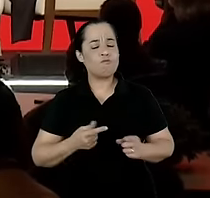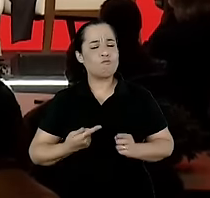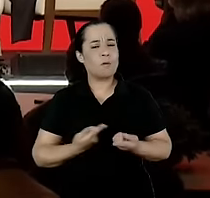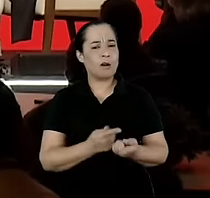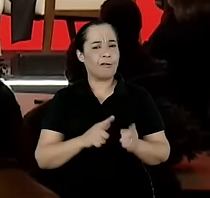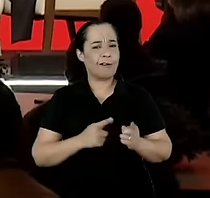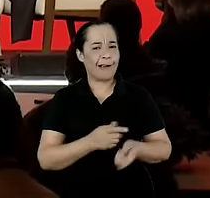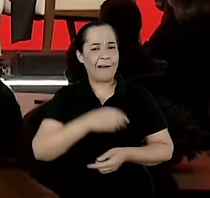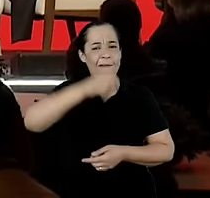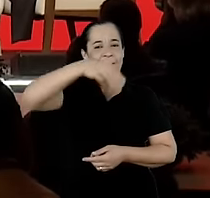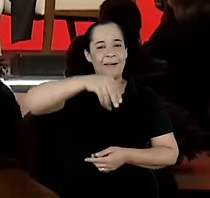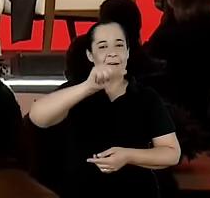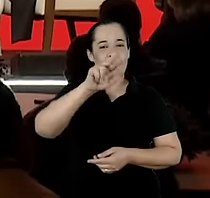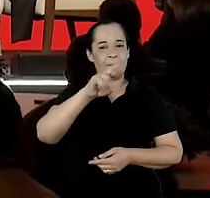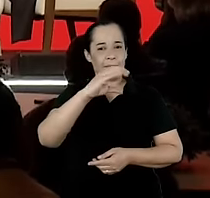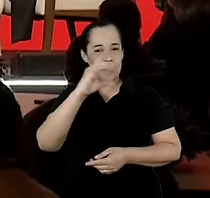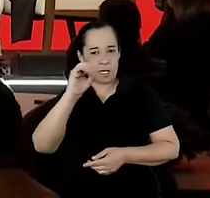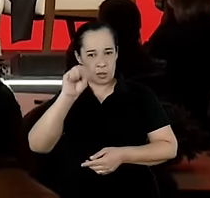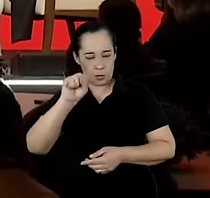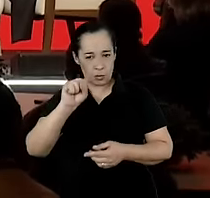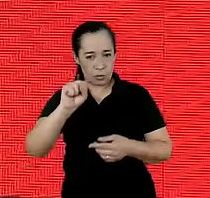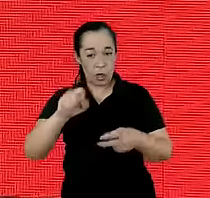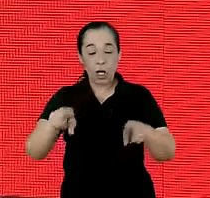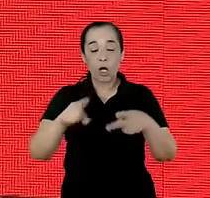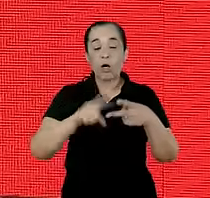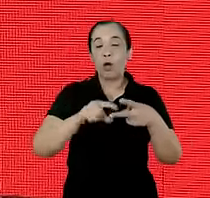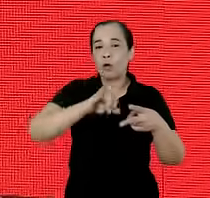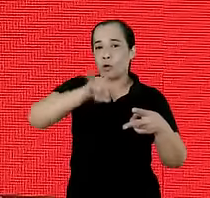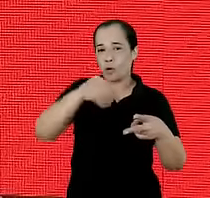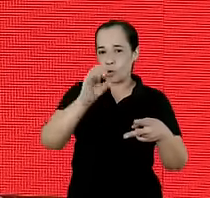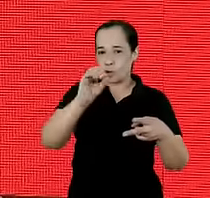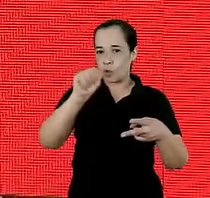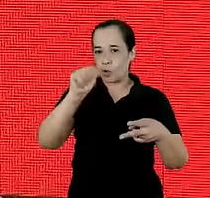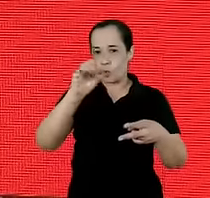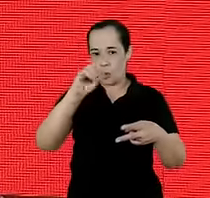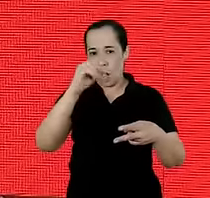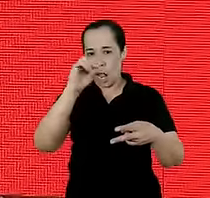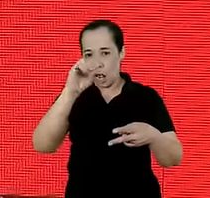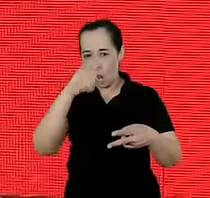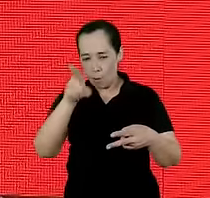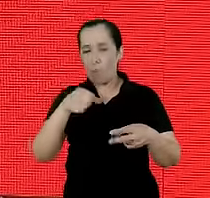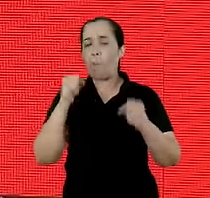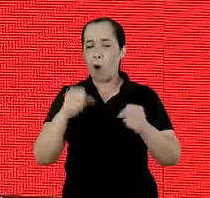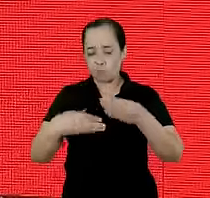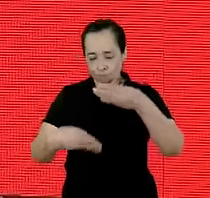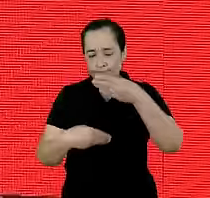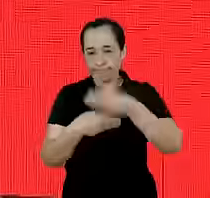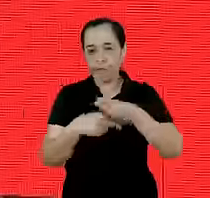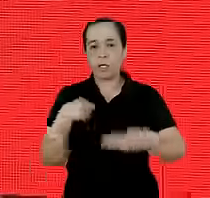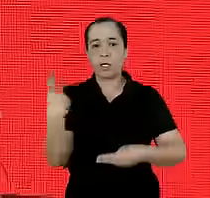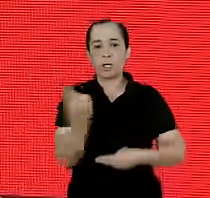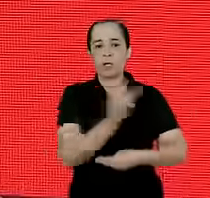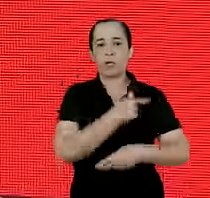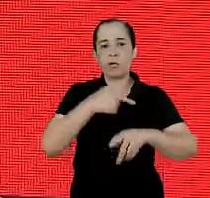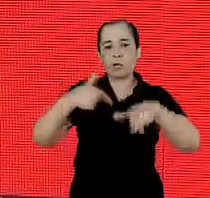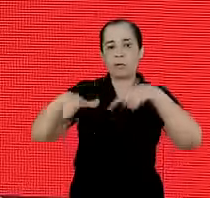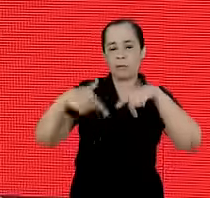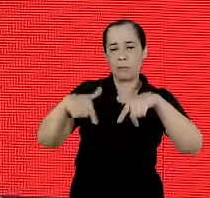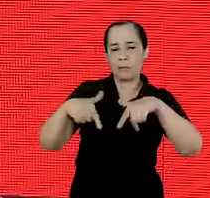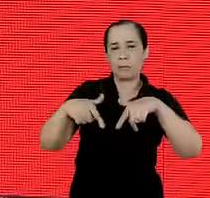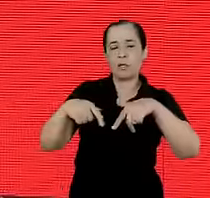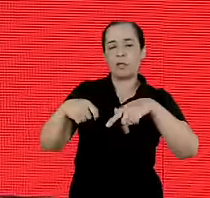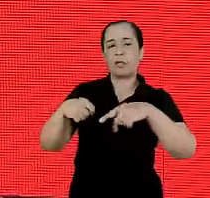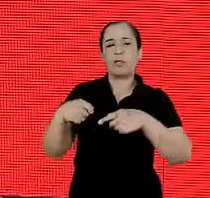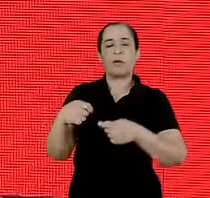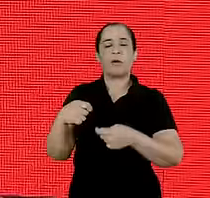João Pedro pode complementar também eh eh nós que trabalhamos aqui no mercado financeiro de capitais né Nós estamos